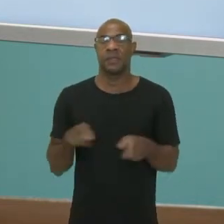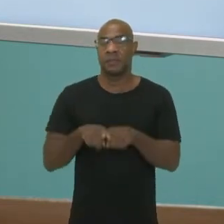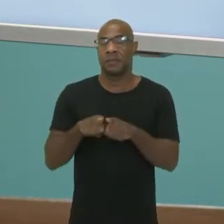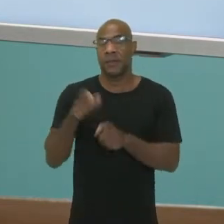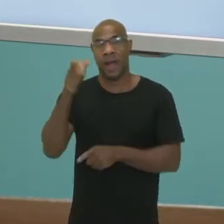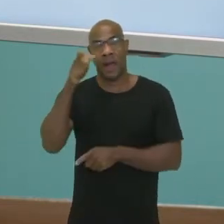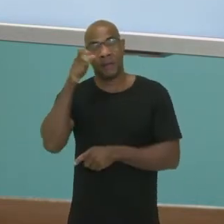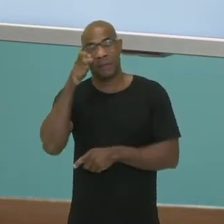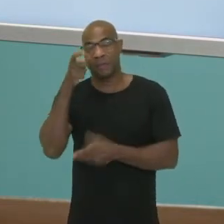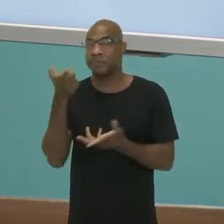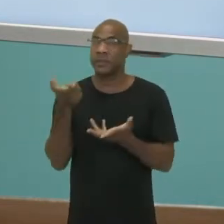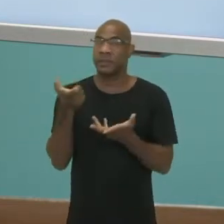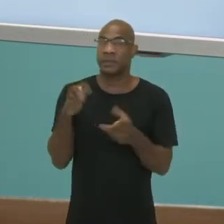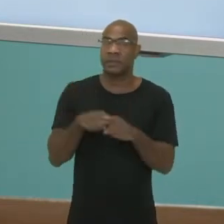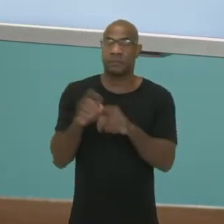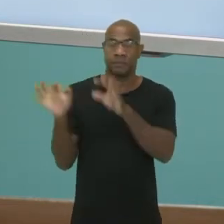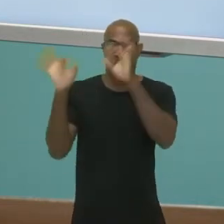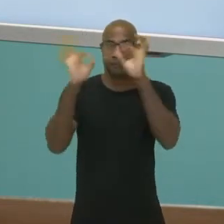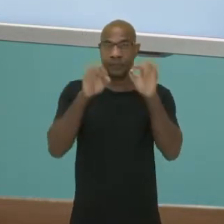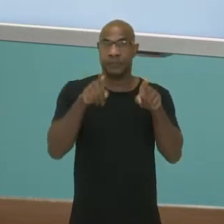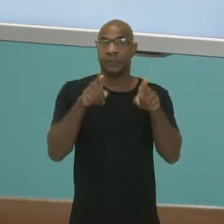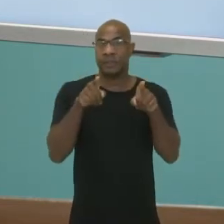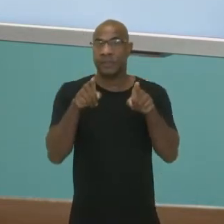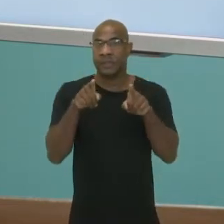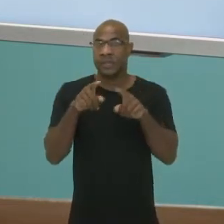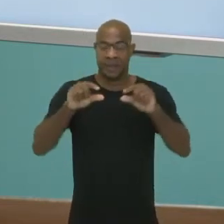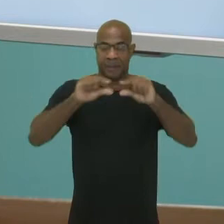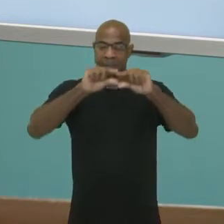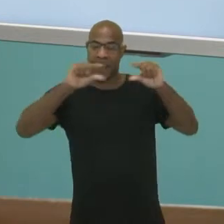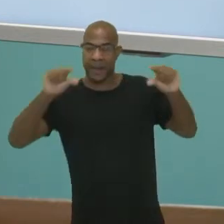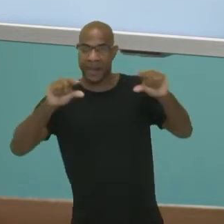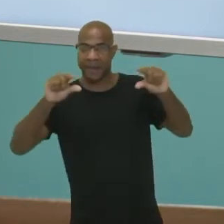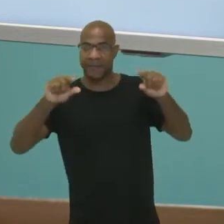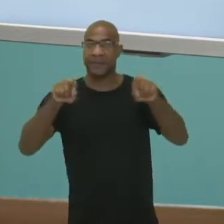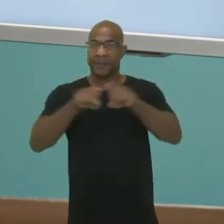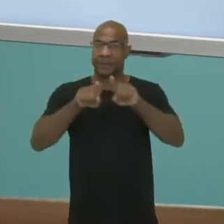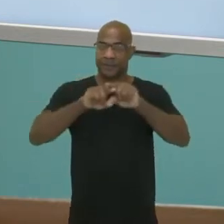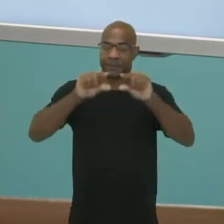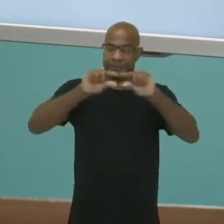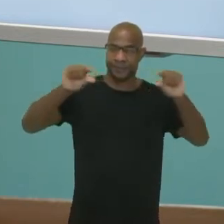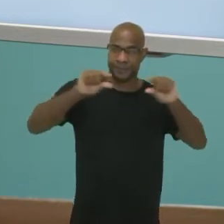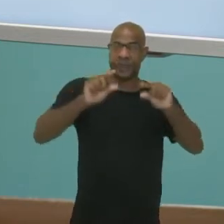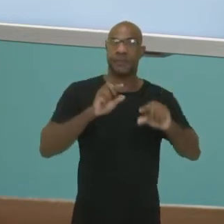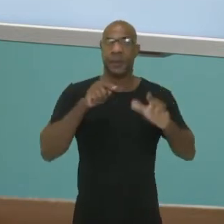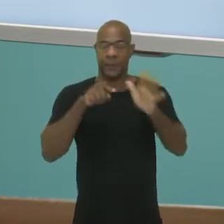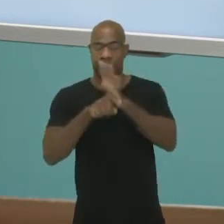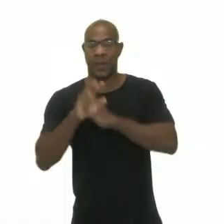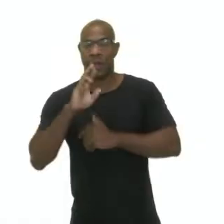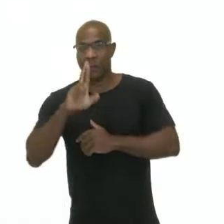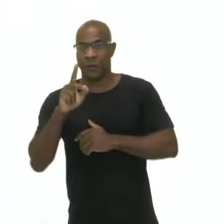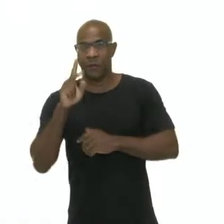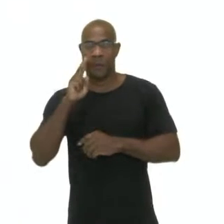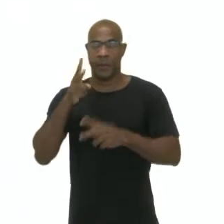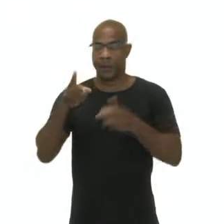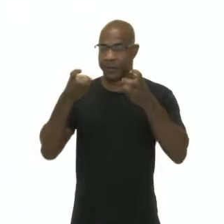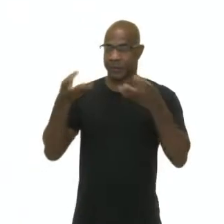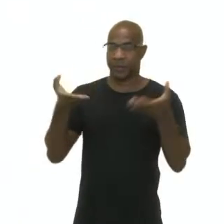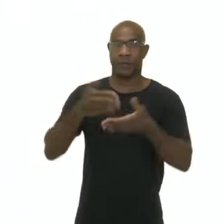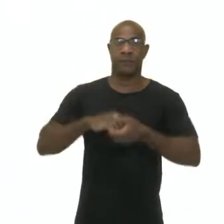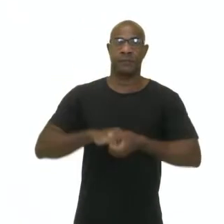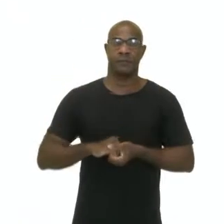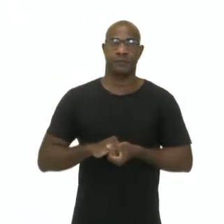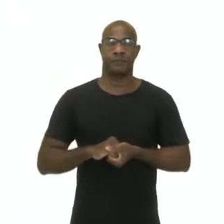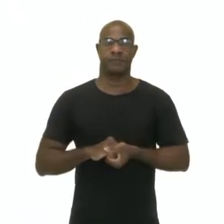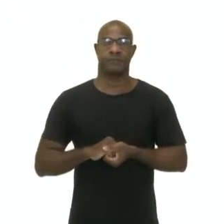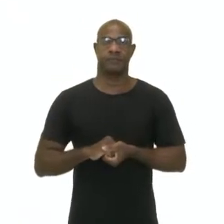na pronúncia das palavras e entonação das frases, entre perguntas e respostas. Então, vamos aí. ¿Vos a qué